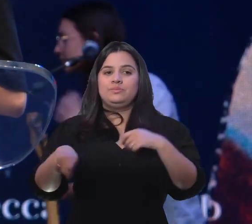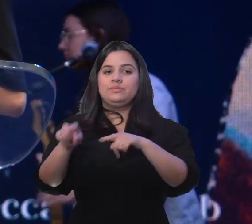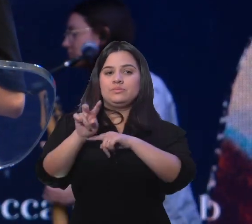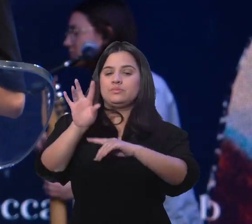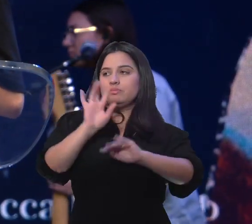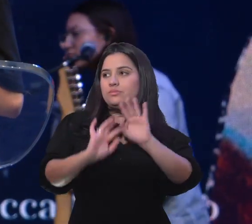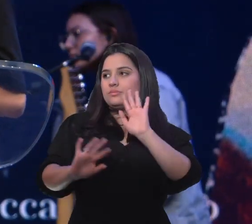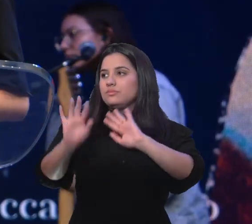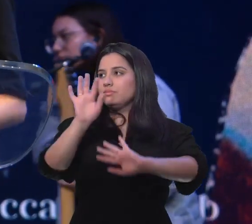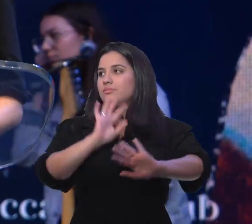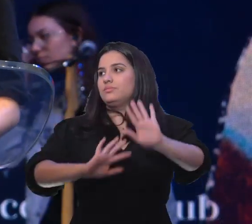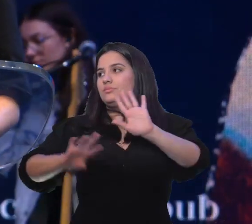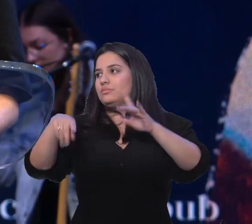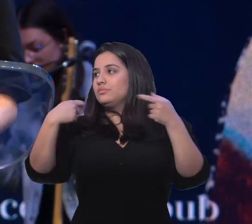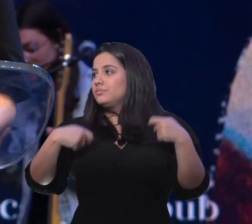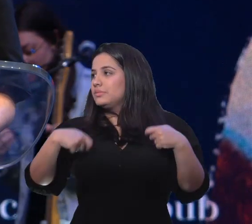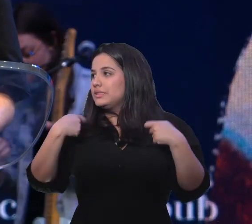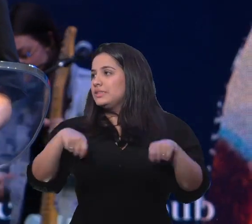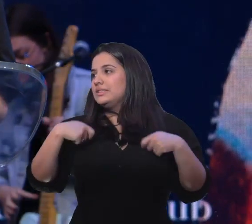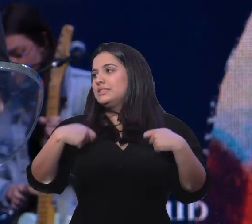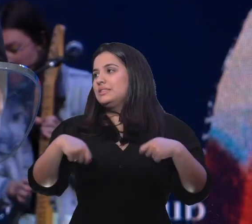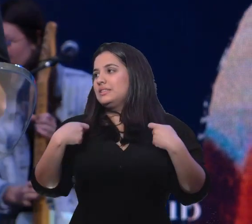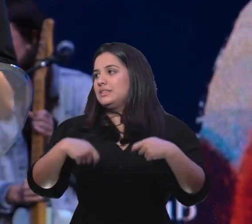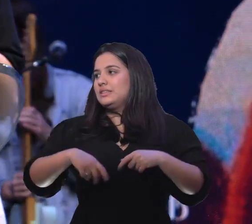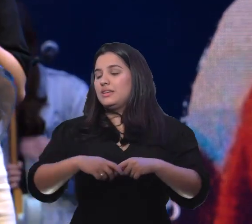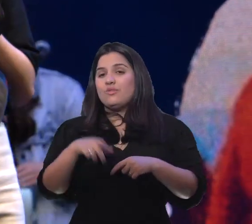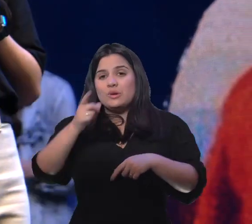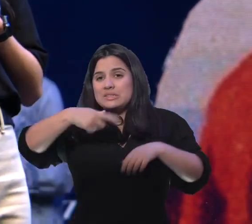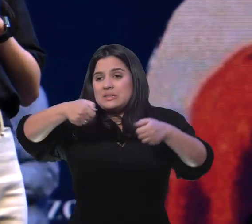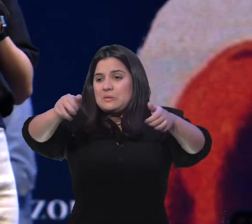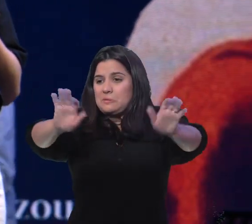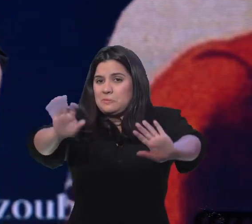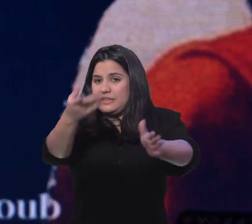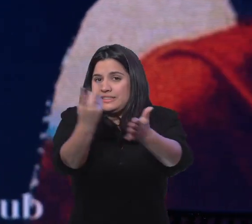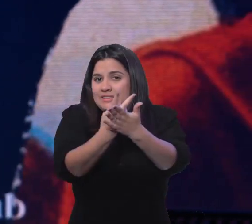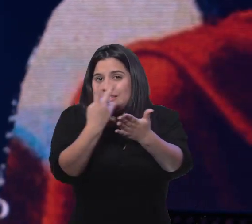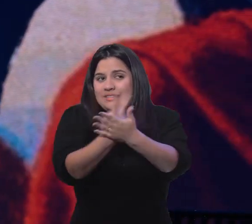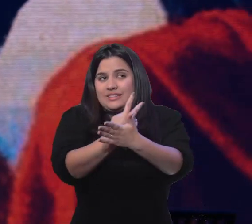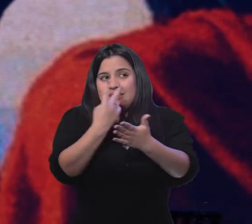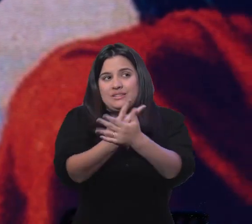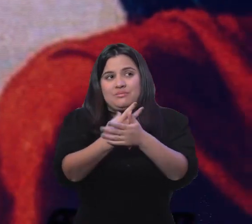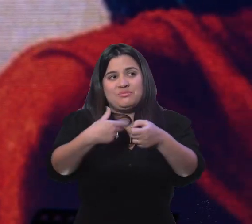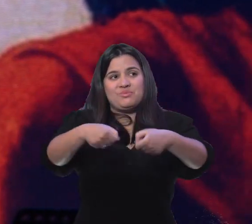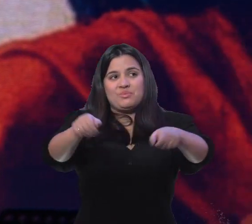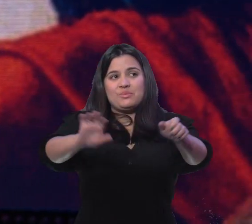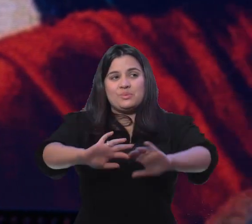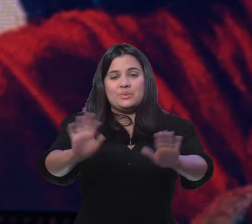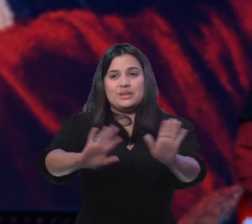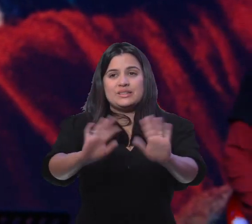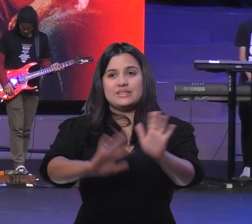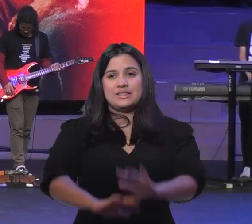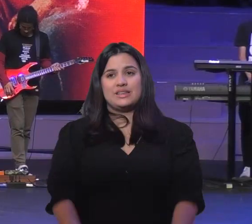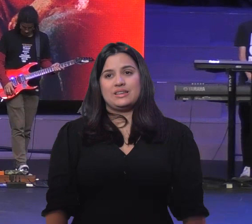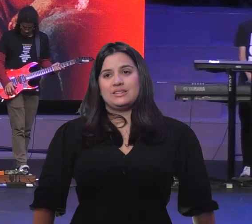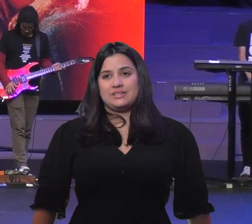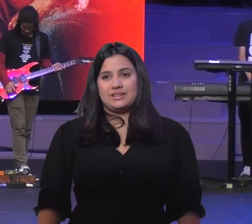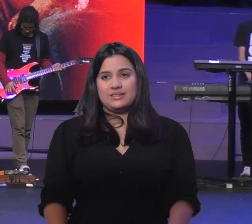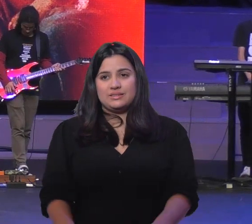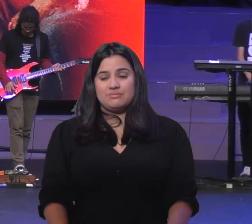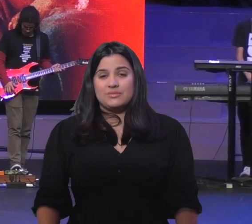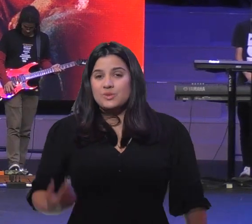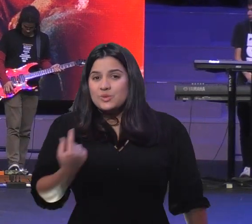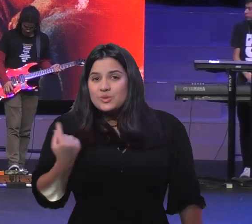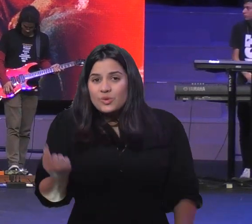Espírito Santo. Escute o que as pessoas estão dizendo. Você não precisa errar e quebrar a cara 1 milhão de vezes